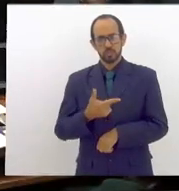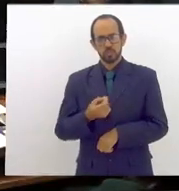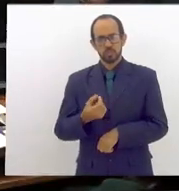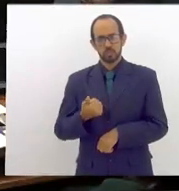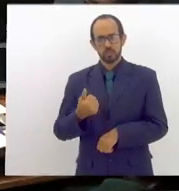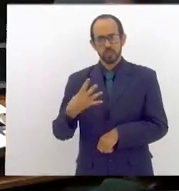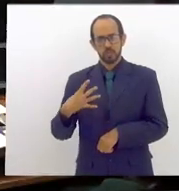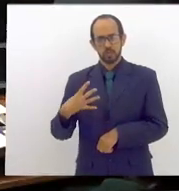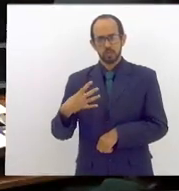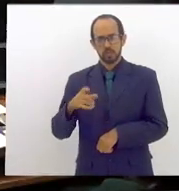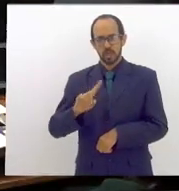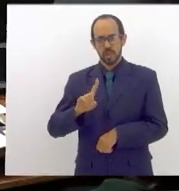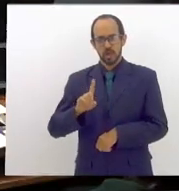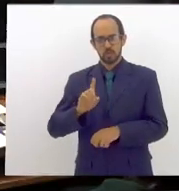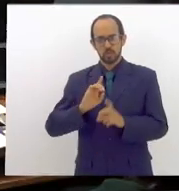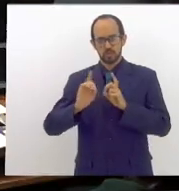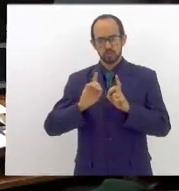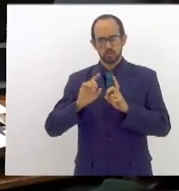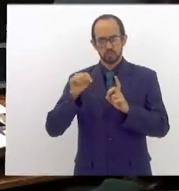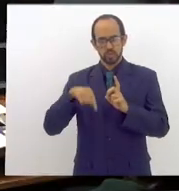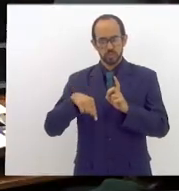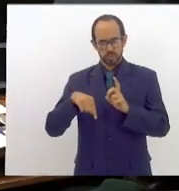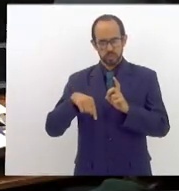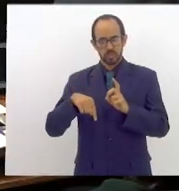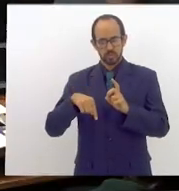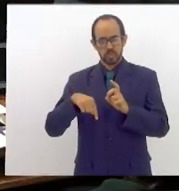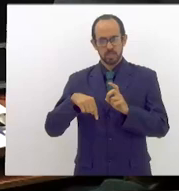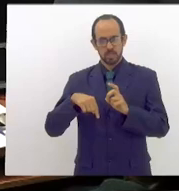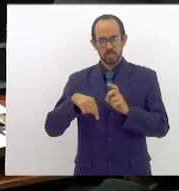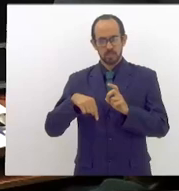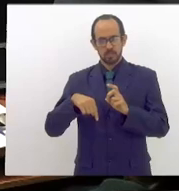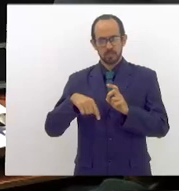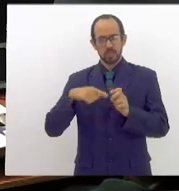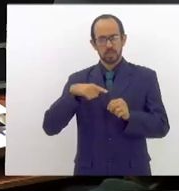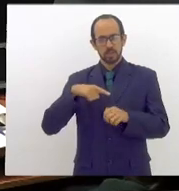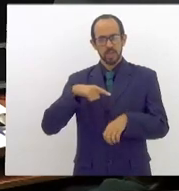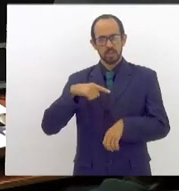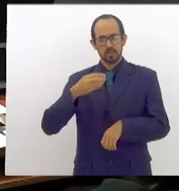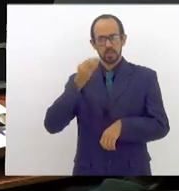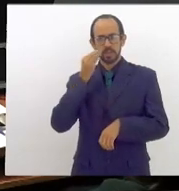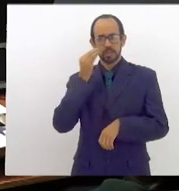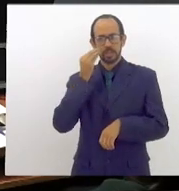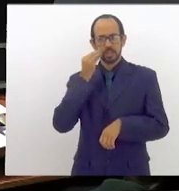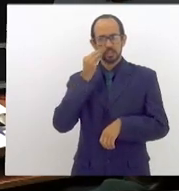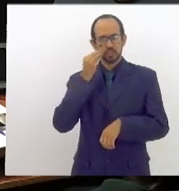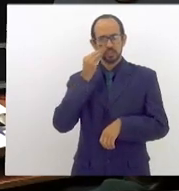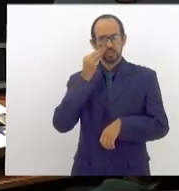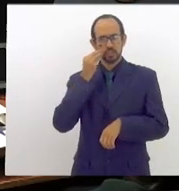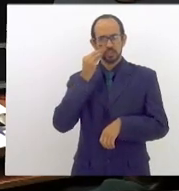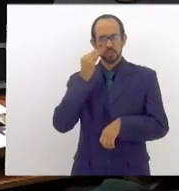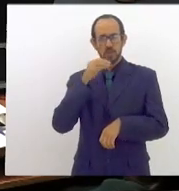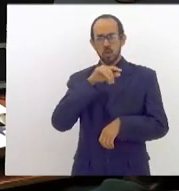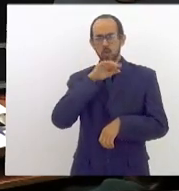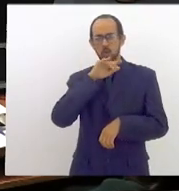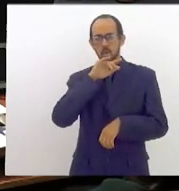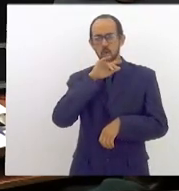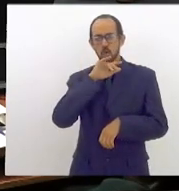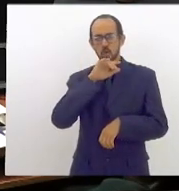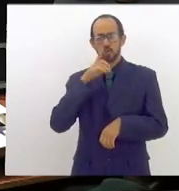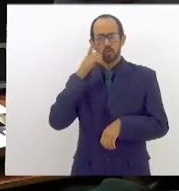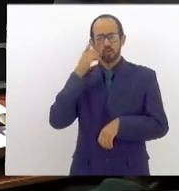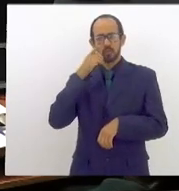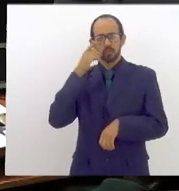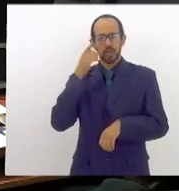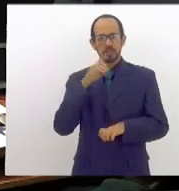discute essa matéria na casa que há uma tentativa viu entre os deputados da esquerda criarem